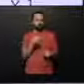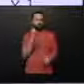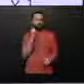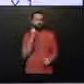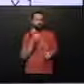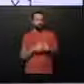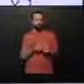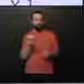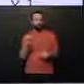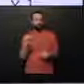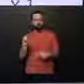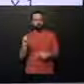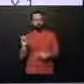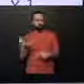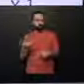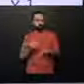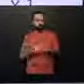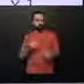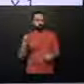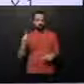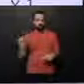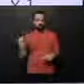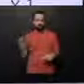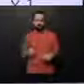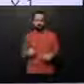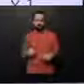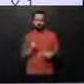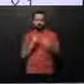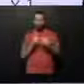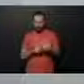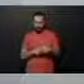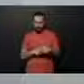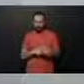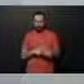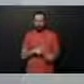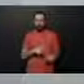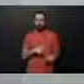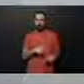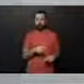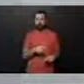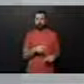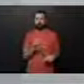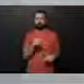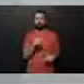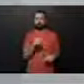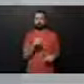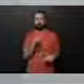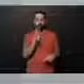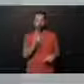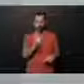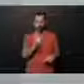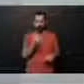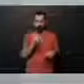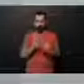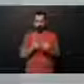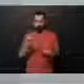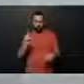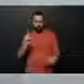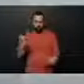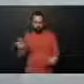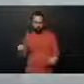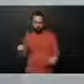100. E 8 vezes 100, 800 também. Mais 4